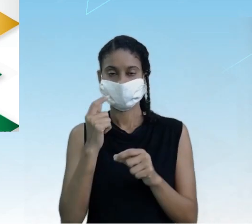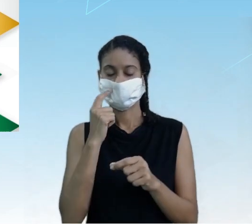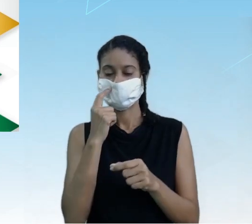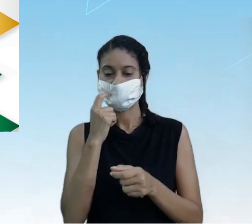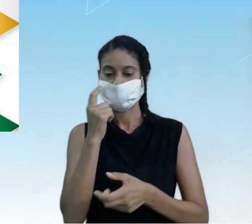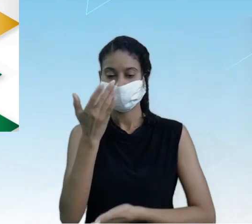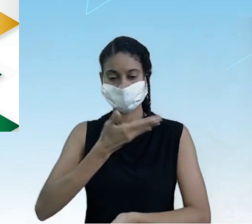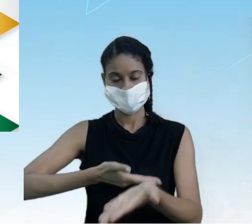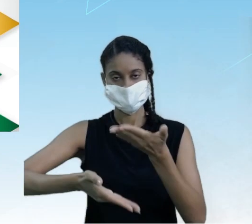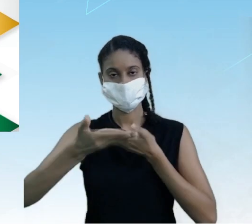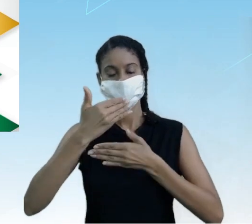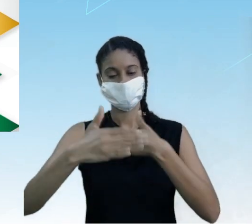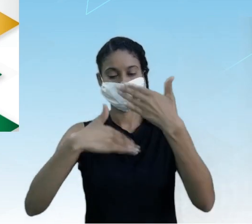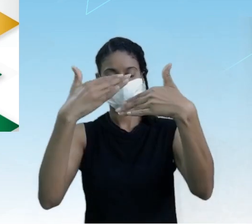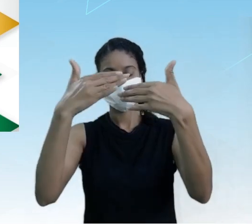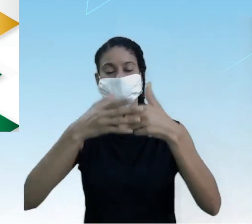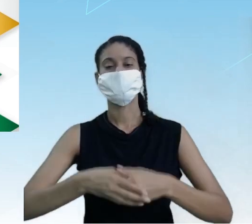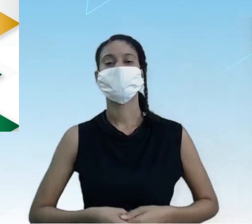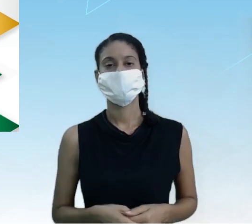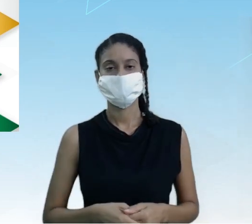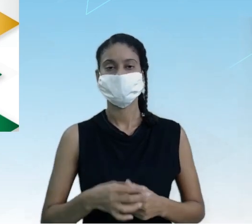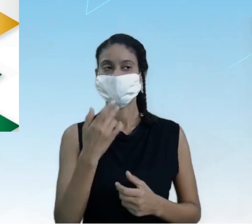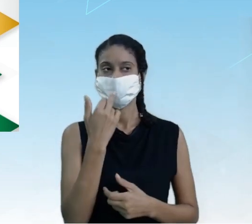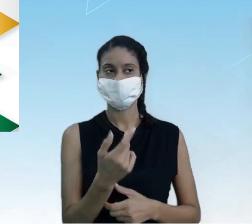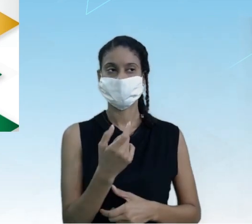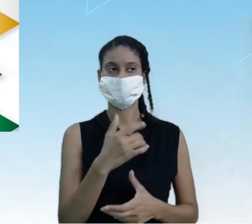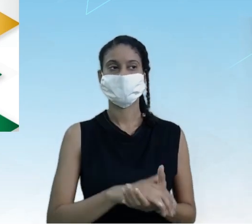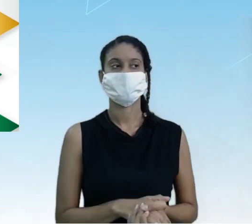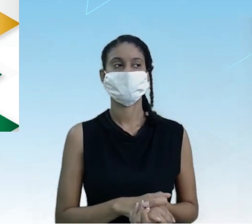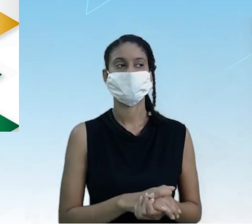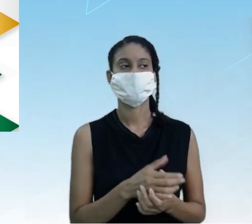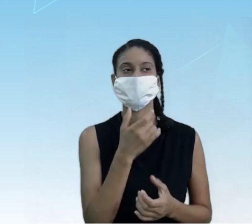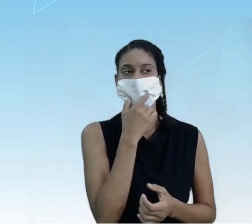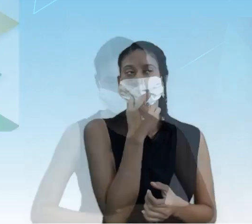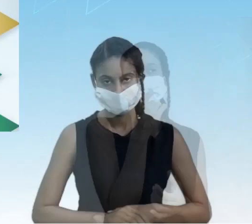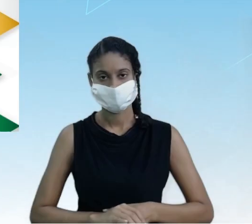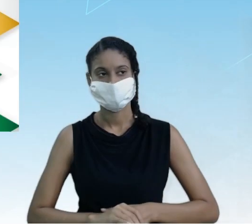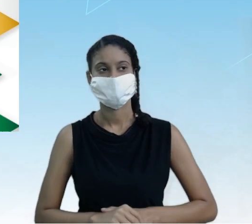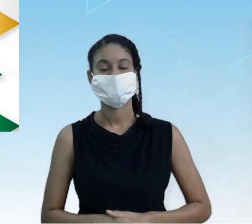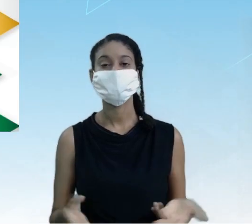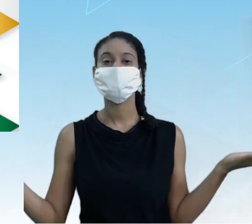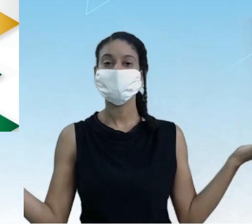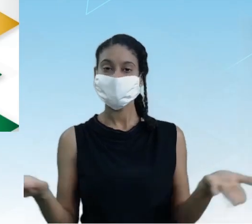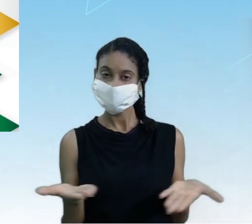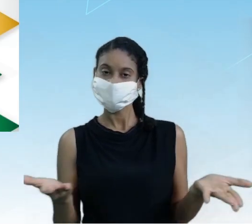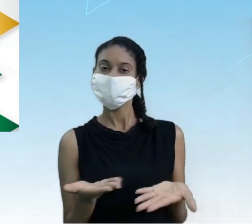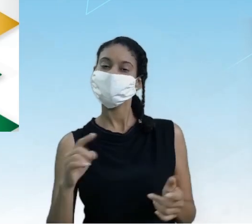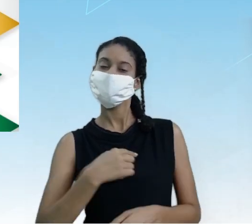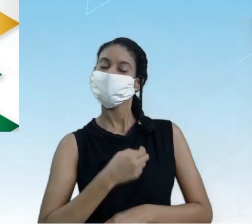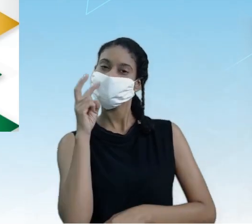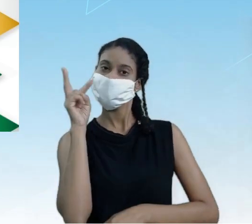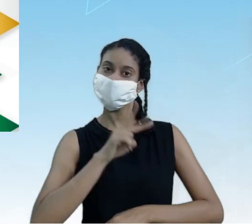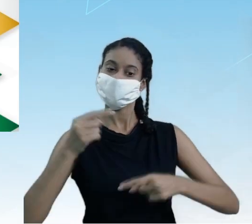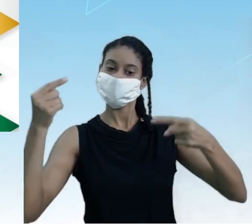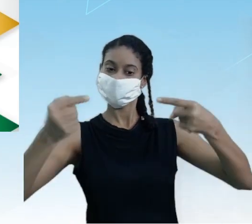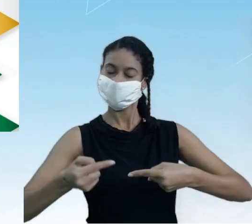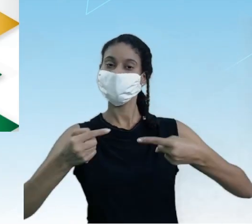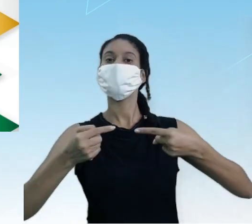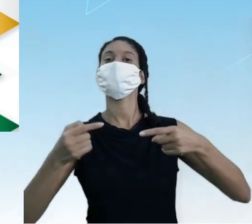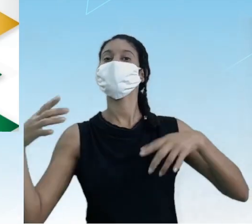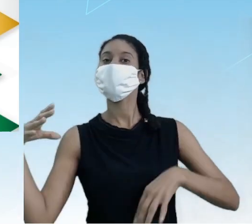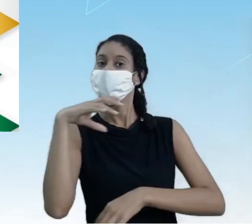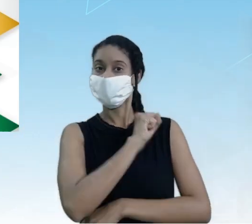socialização desse processo da língua inglesa. Agora a gente vai ver um desafio